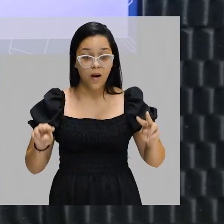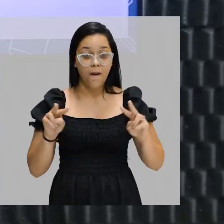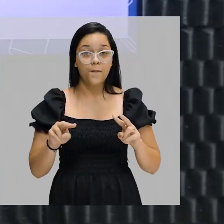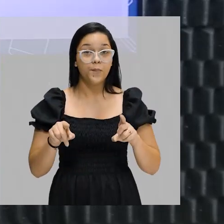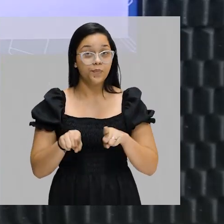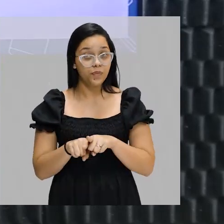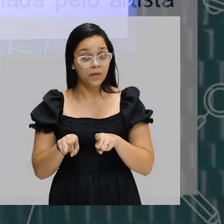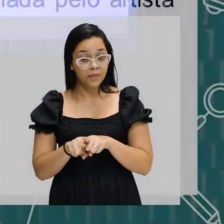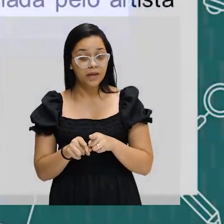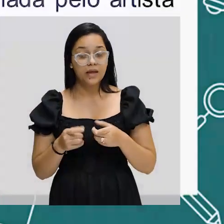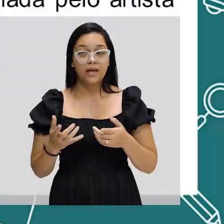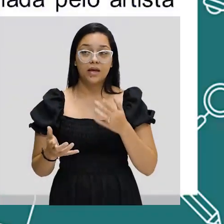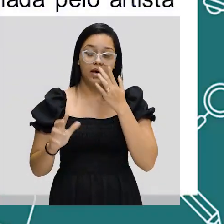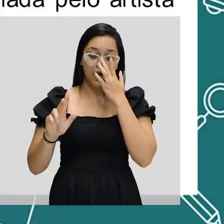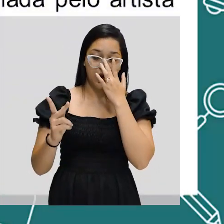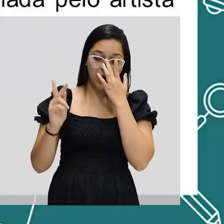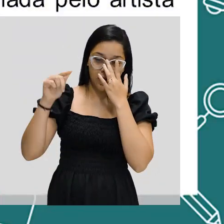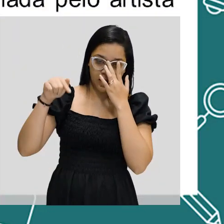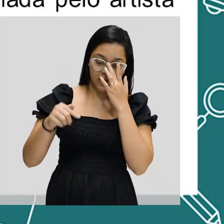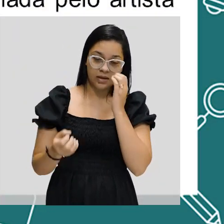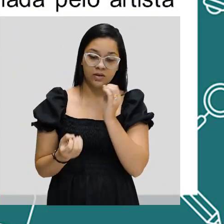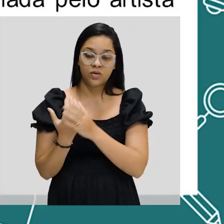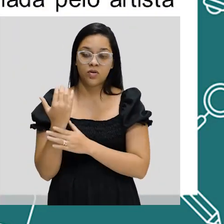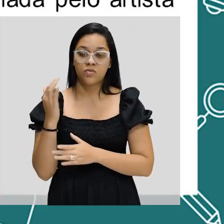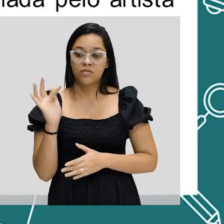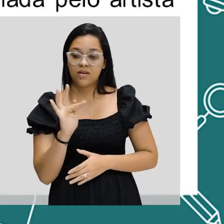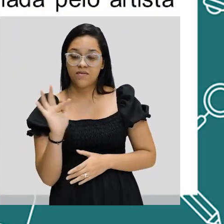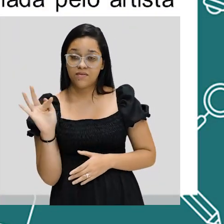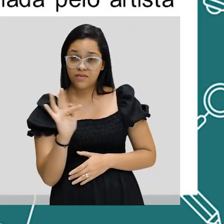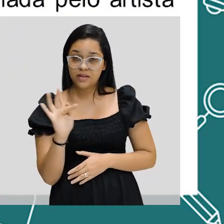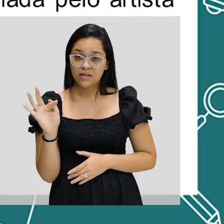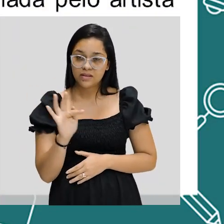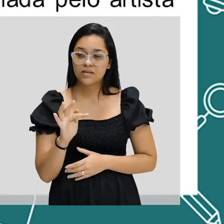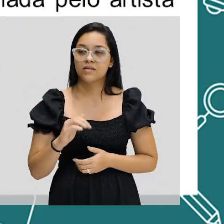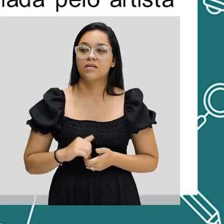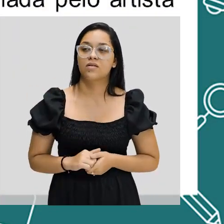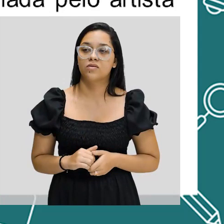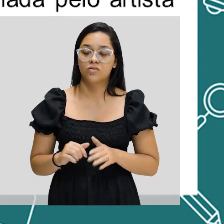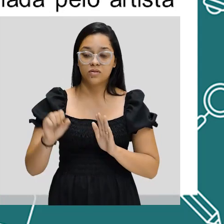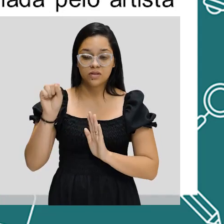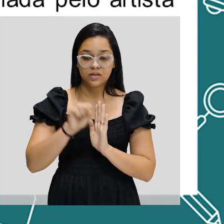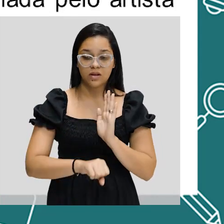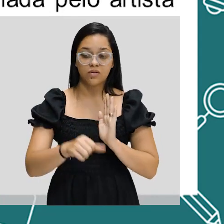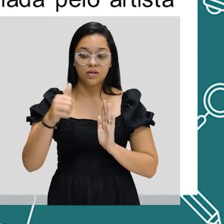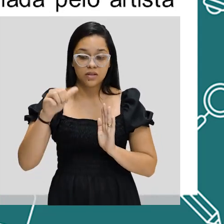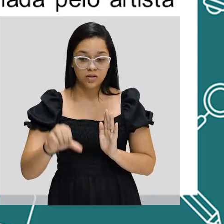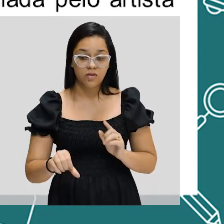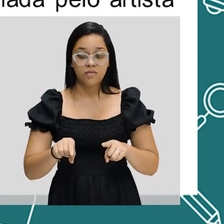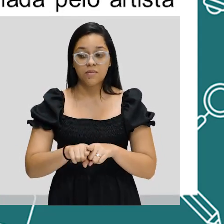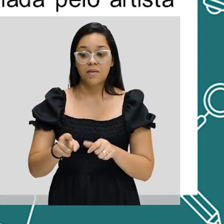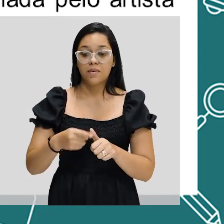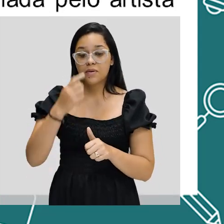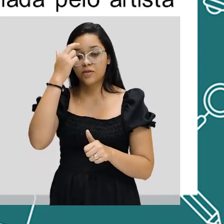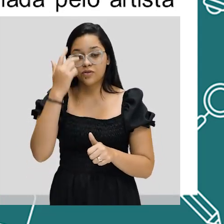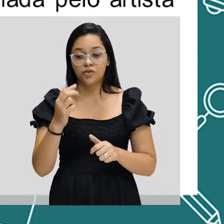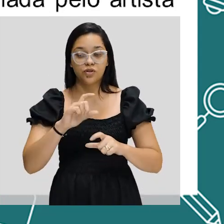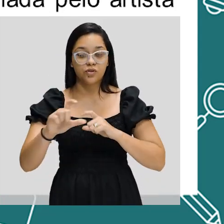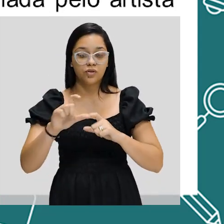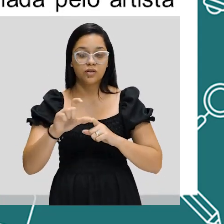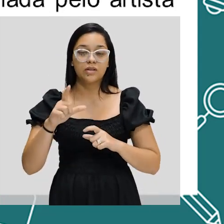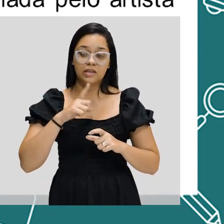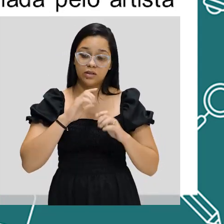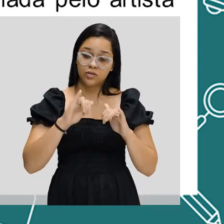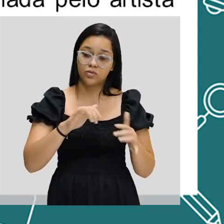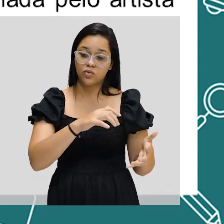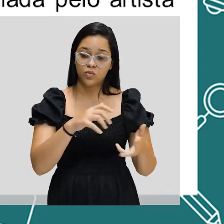a HQ surgiu na né nossa curiosidade no século 19 e a primeira história em quadrinhos que